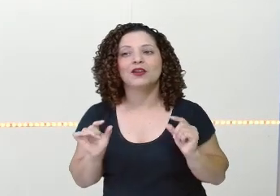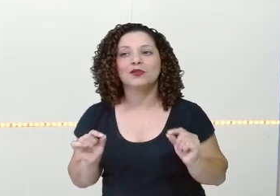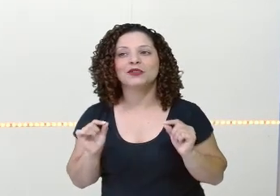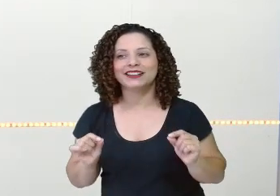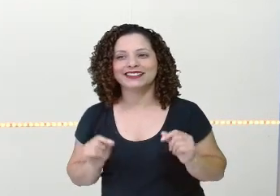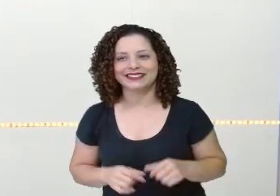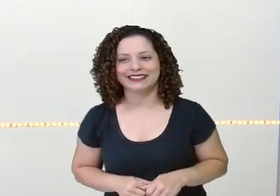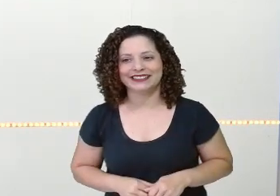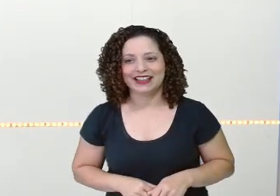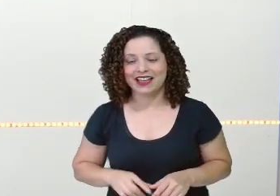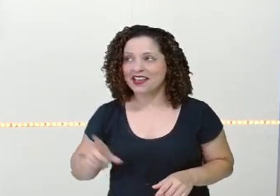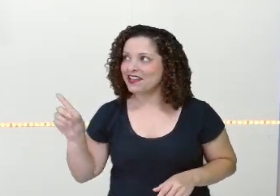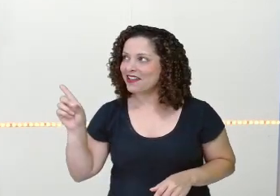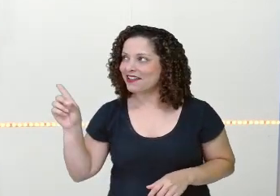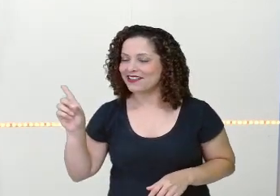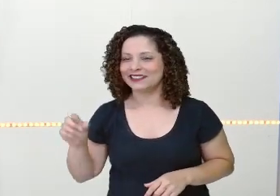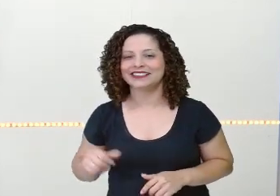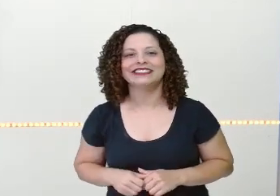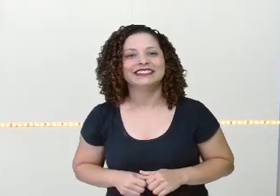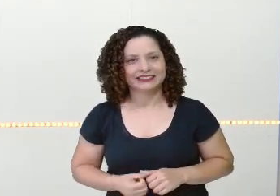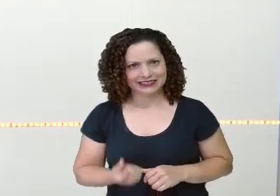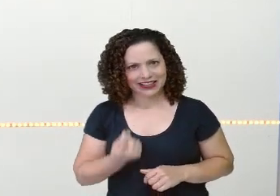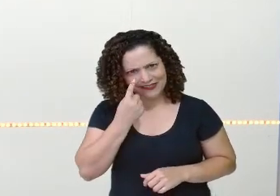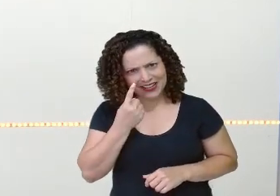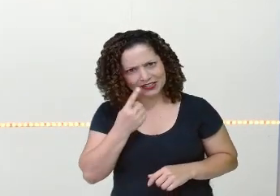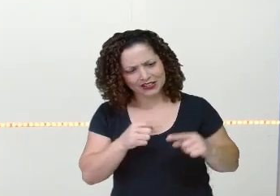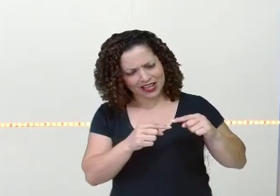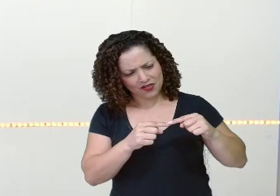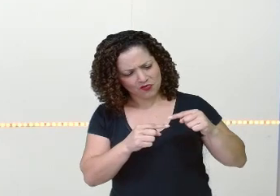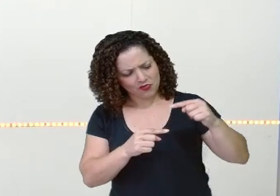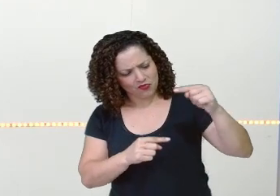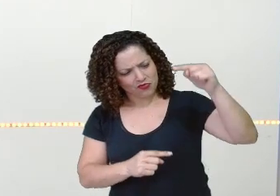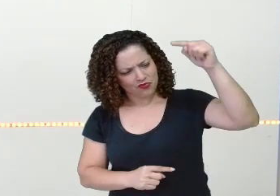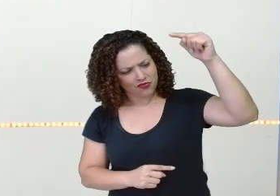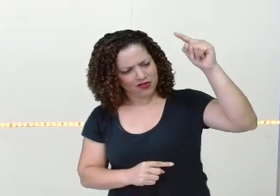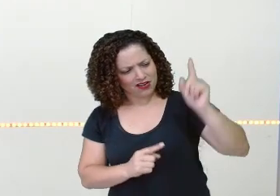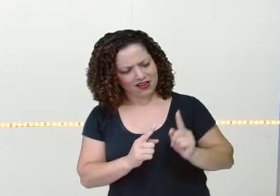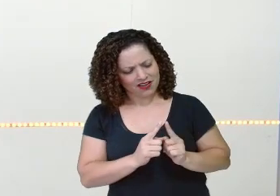embora. Então, olha essa imagem aí, gente. Nós temos...